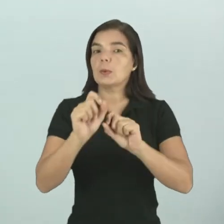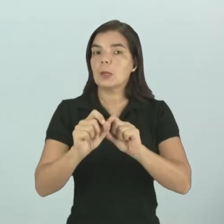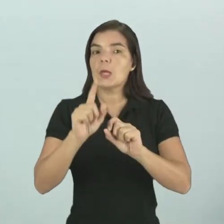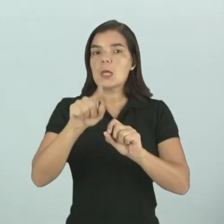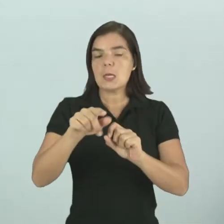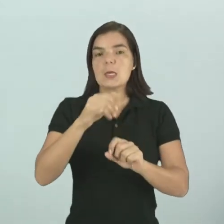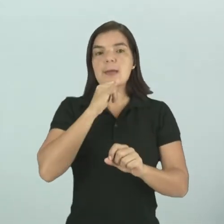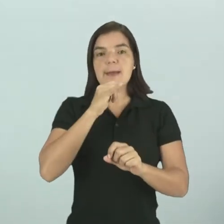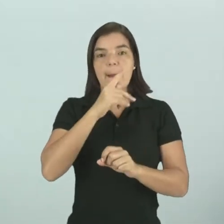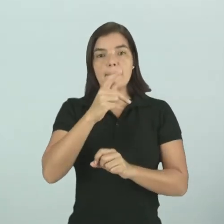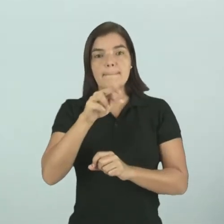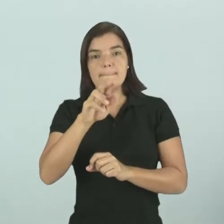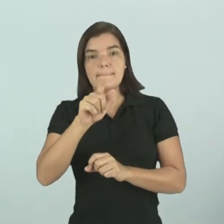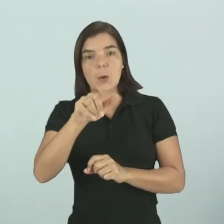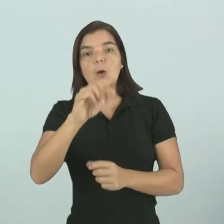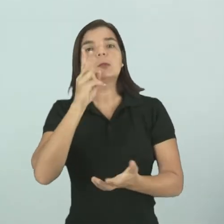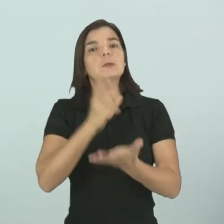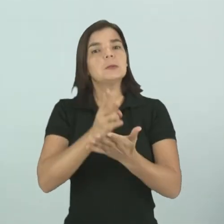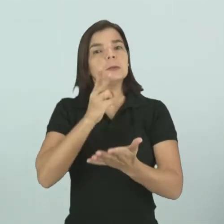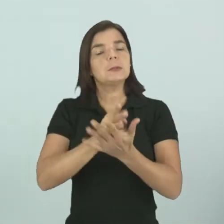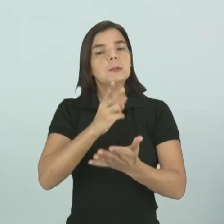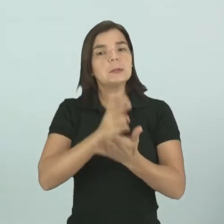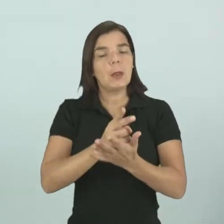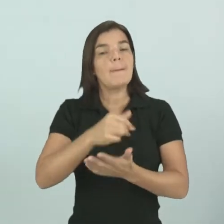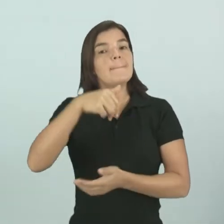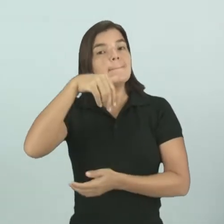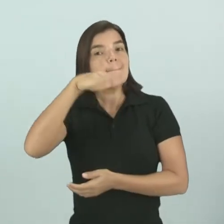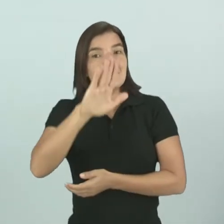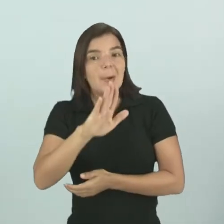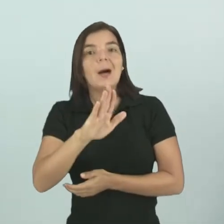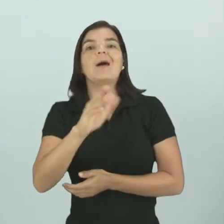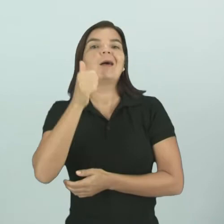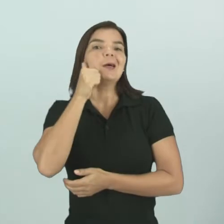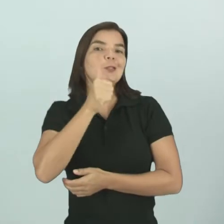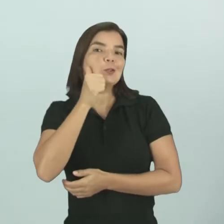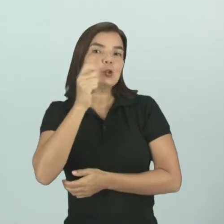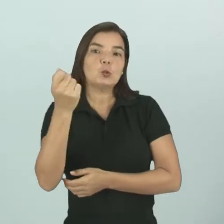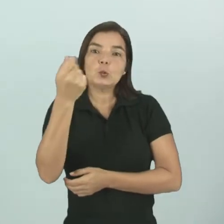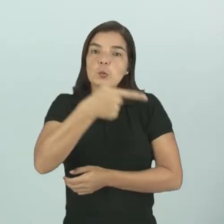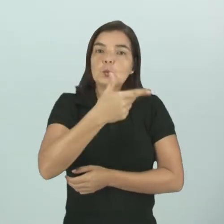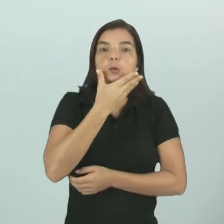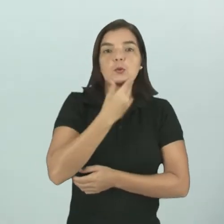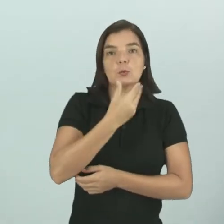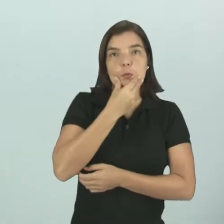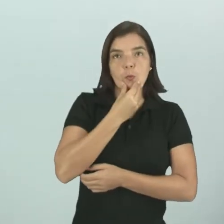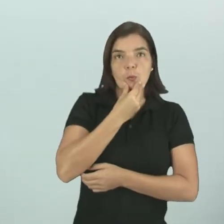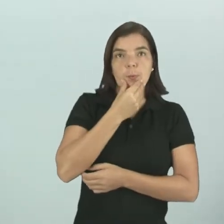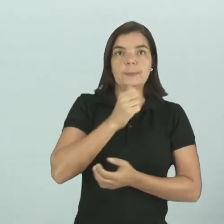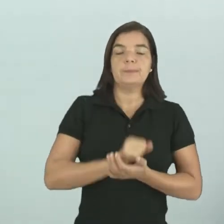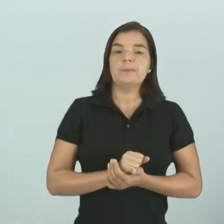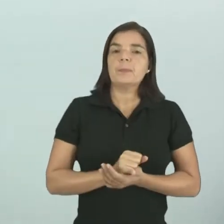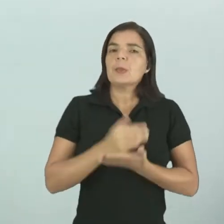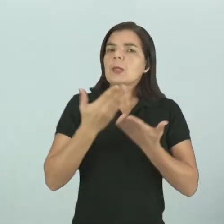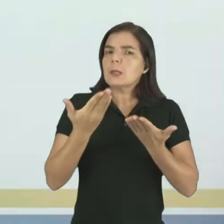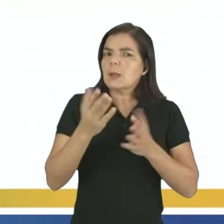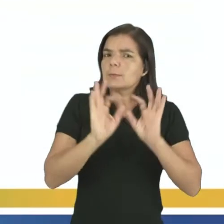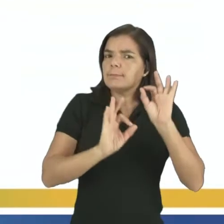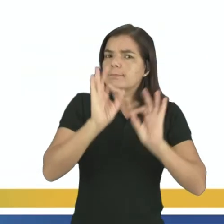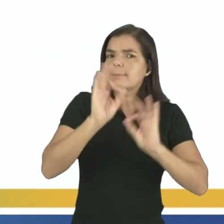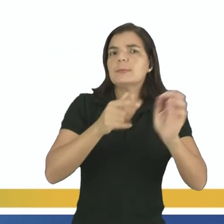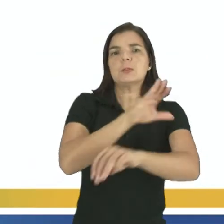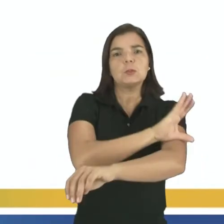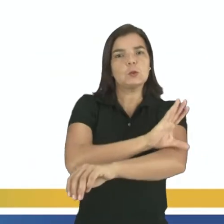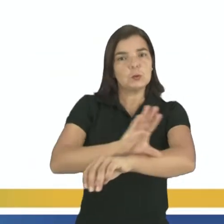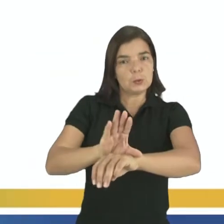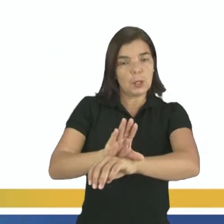o peso da prole sempre acaba caindo mais na mulher do que no homem. Então, a construção